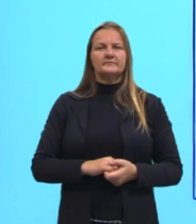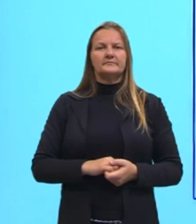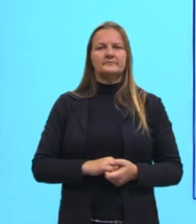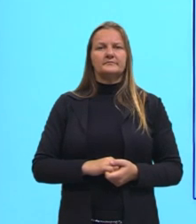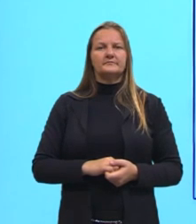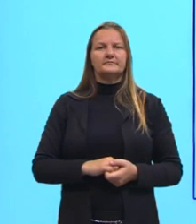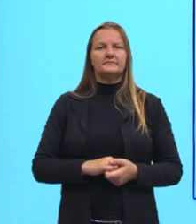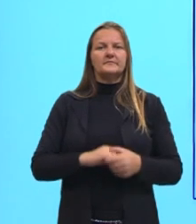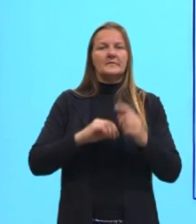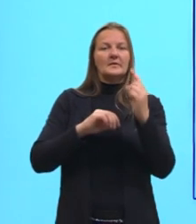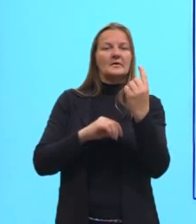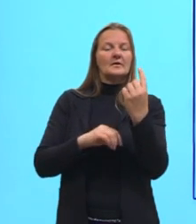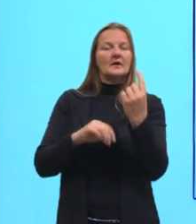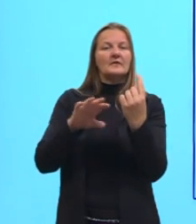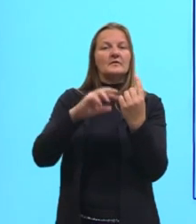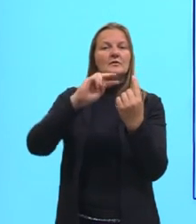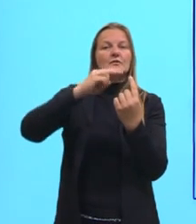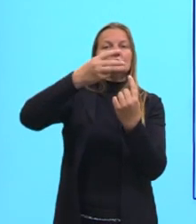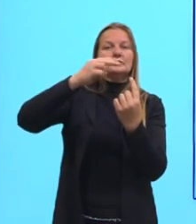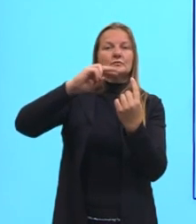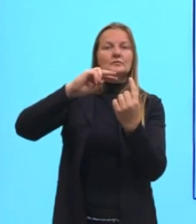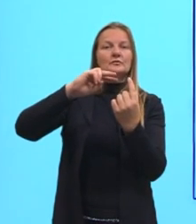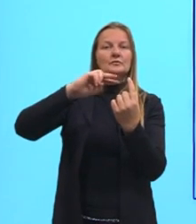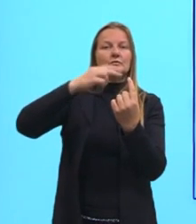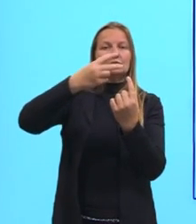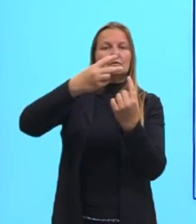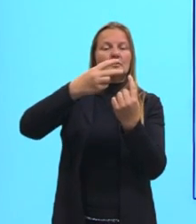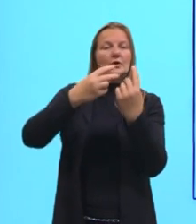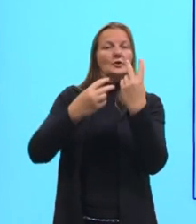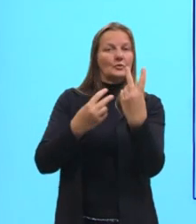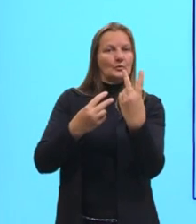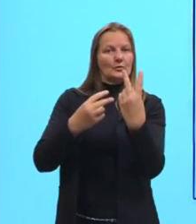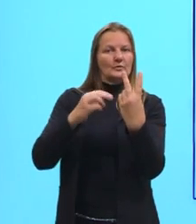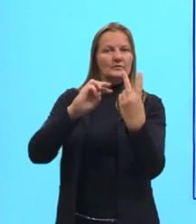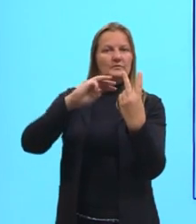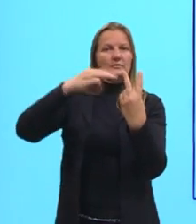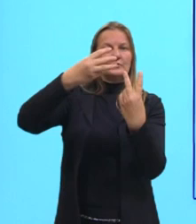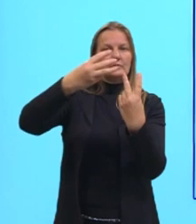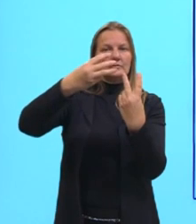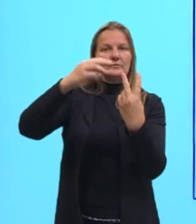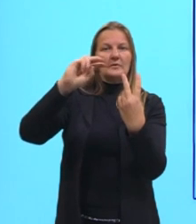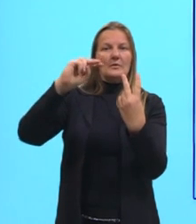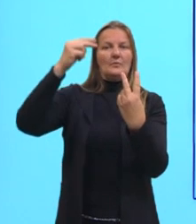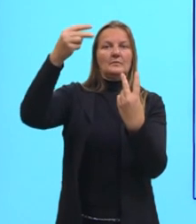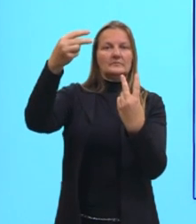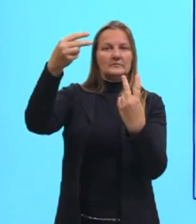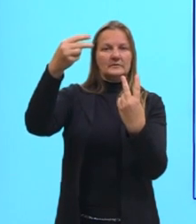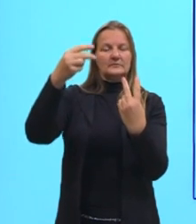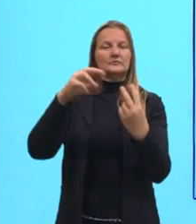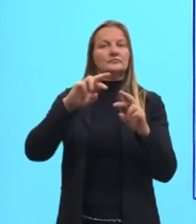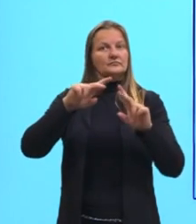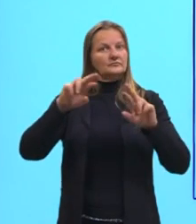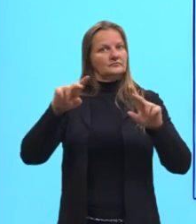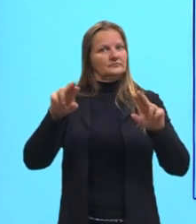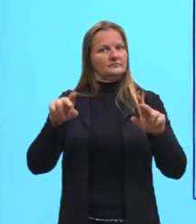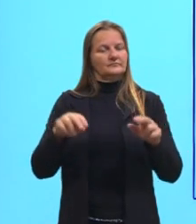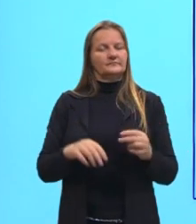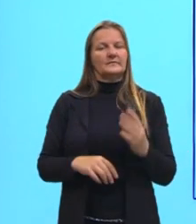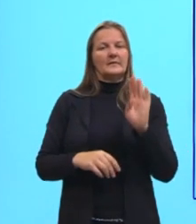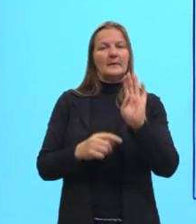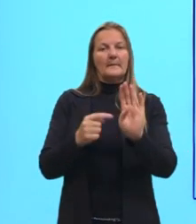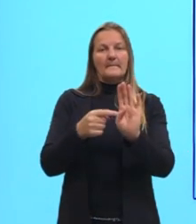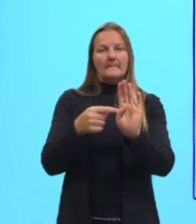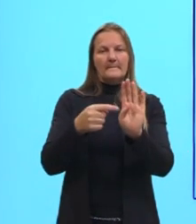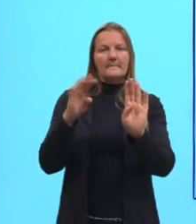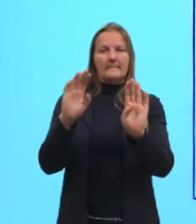expoente e Aqui nós temos dois elevado ao cubo elevado ao quadrado nós temos uma base